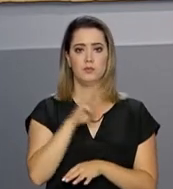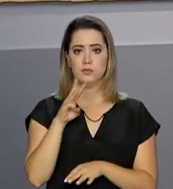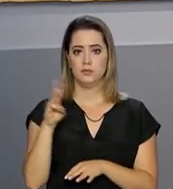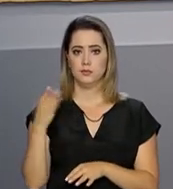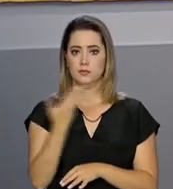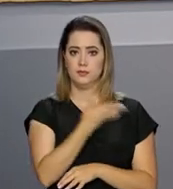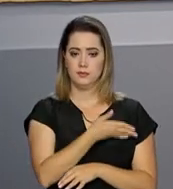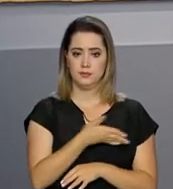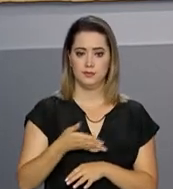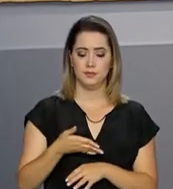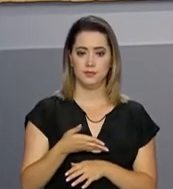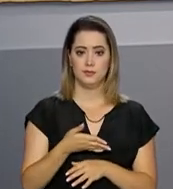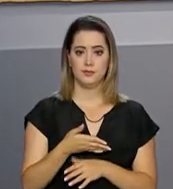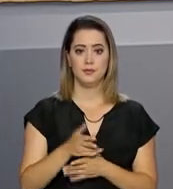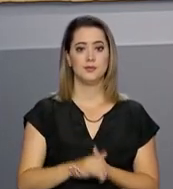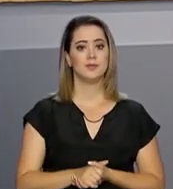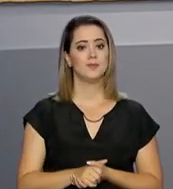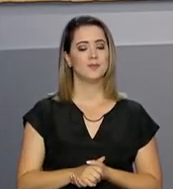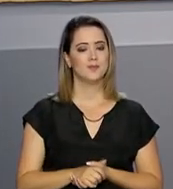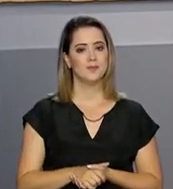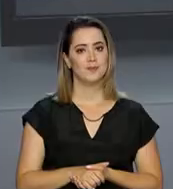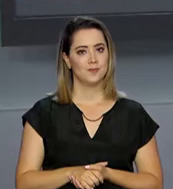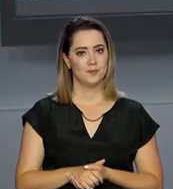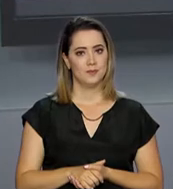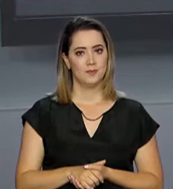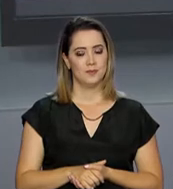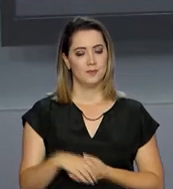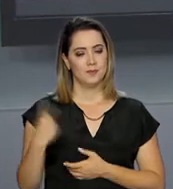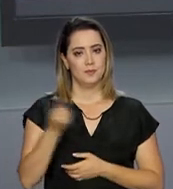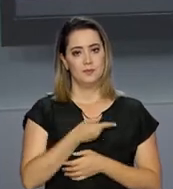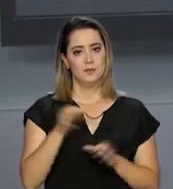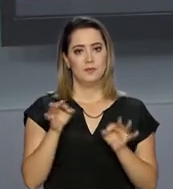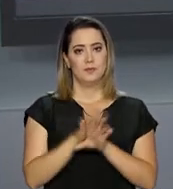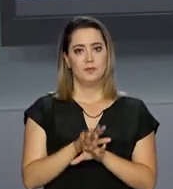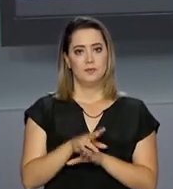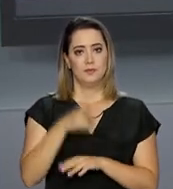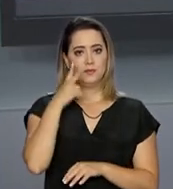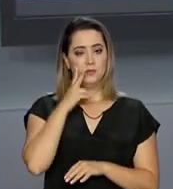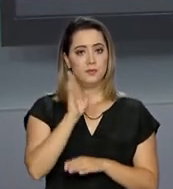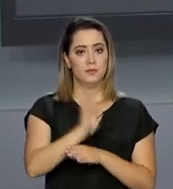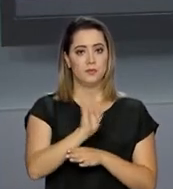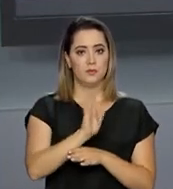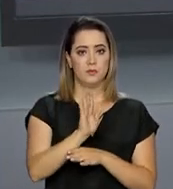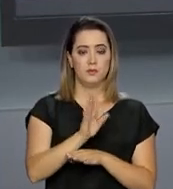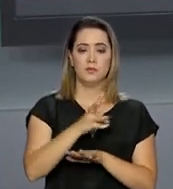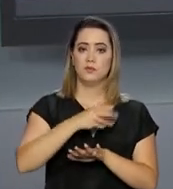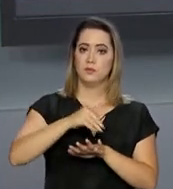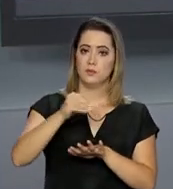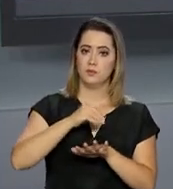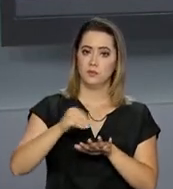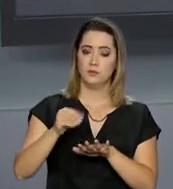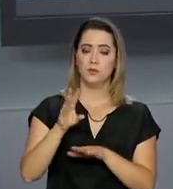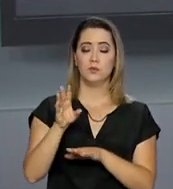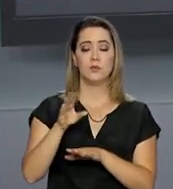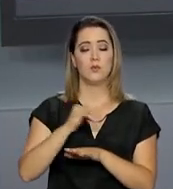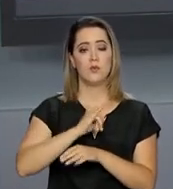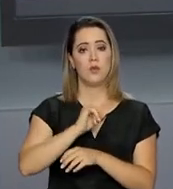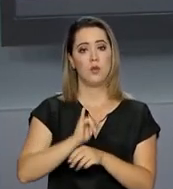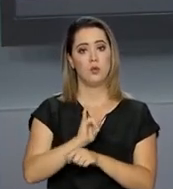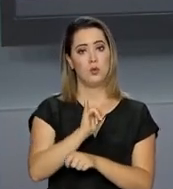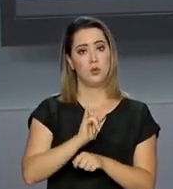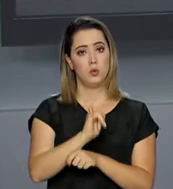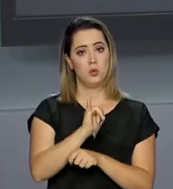site da companhia que aparece aí na sua tela nós ficamos por aqui reveja as nossas reportagens no youtube e